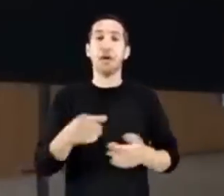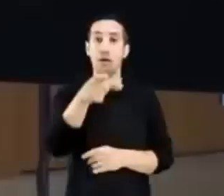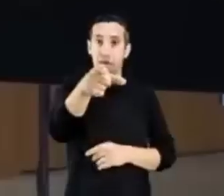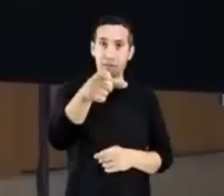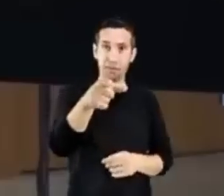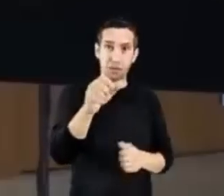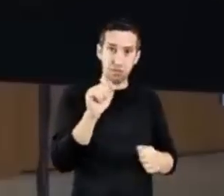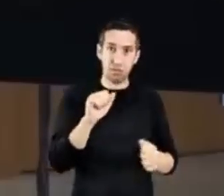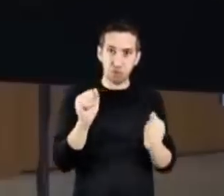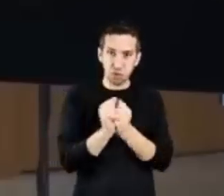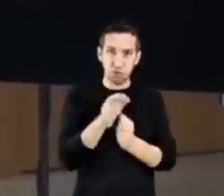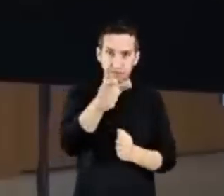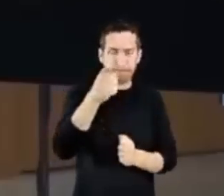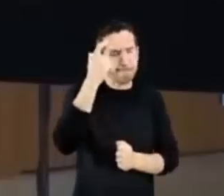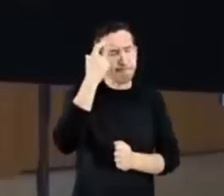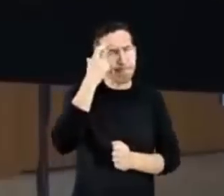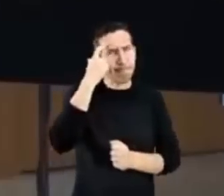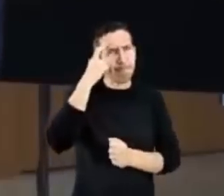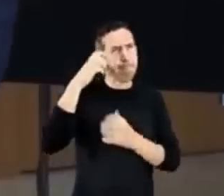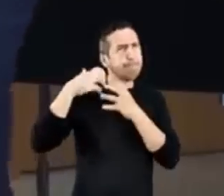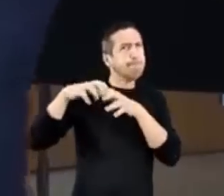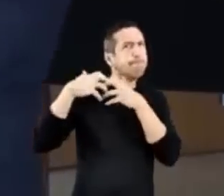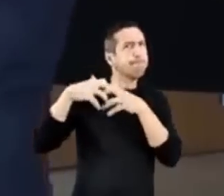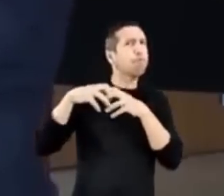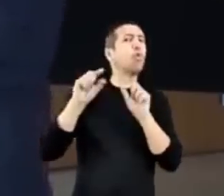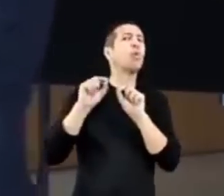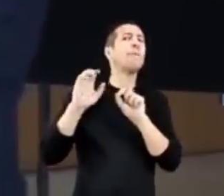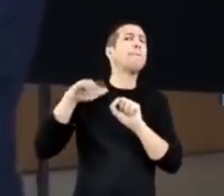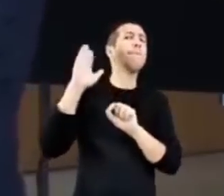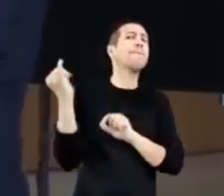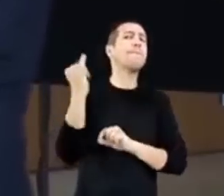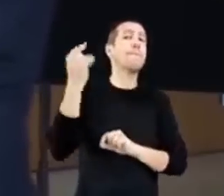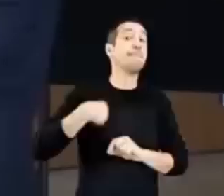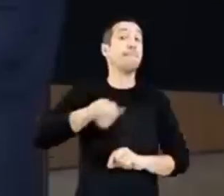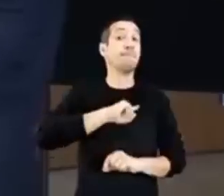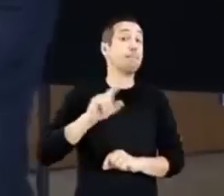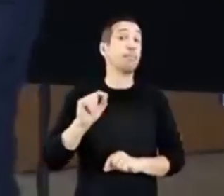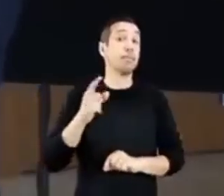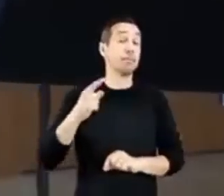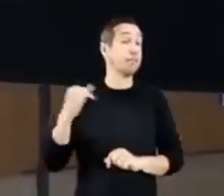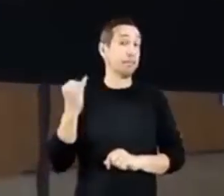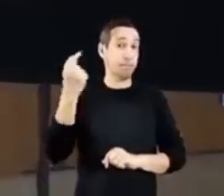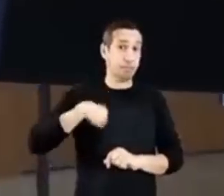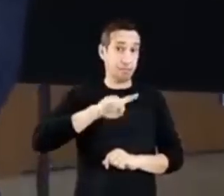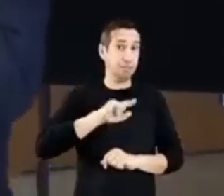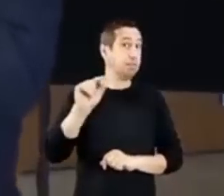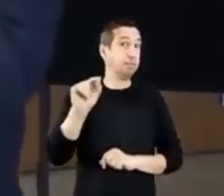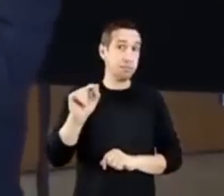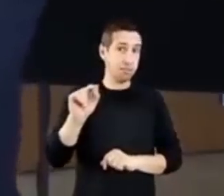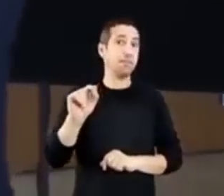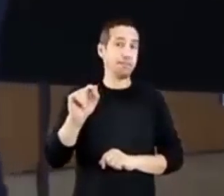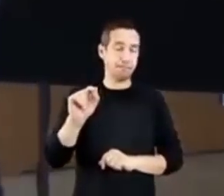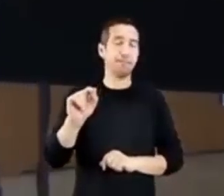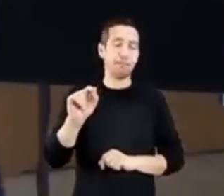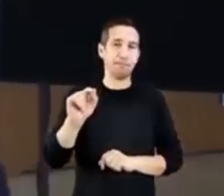sobre aquilo que mais relevante para nós aquilo que é mais importante para todos nós que é justamente a